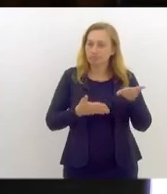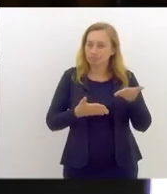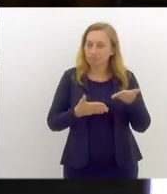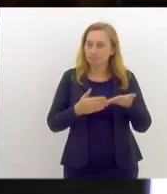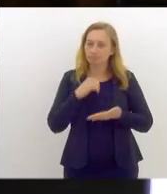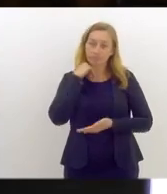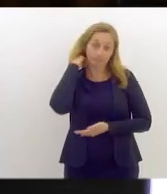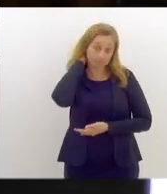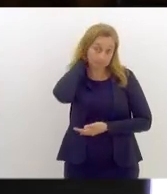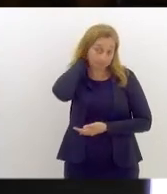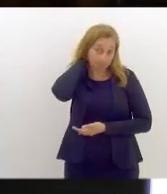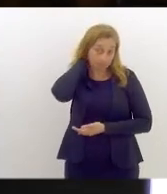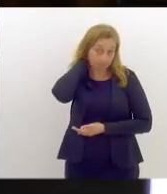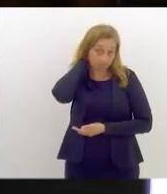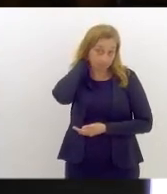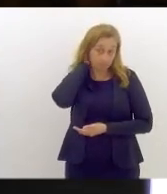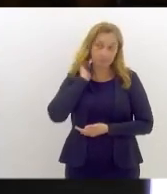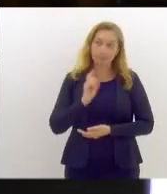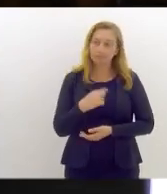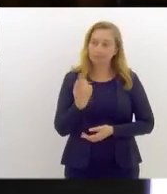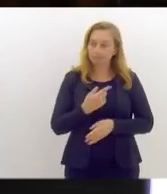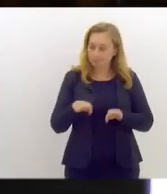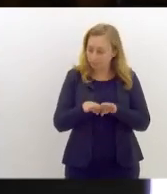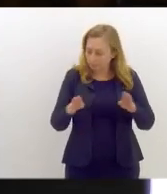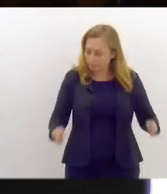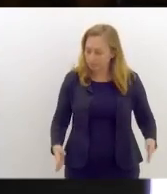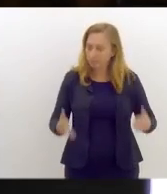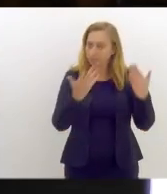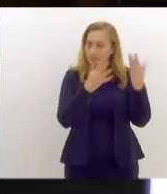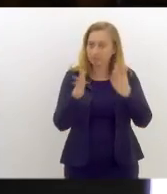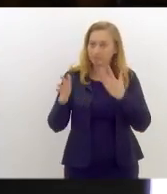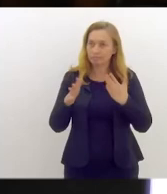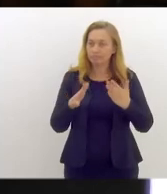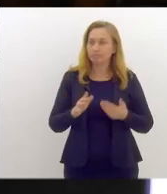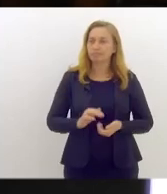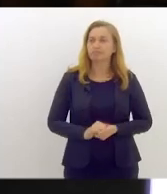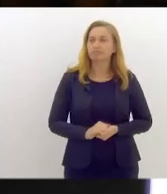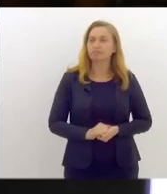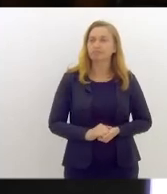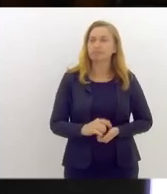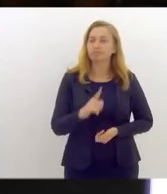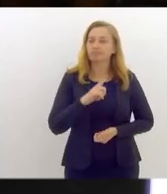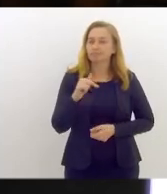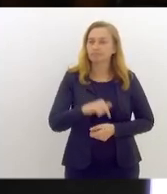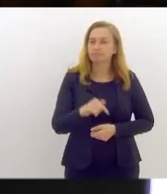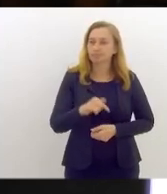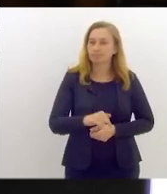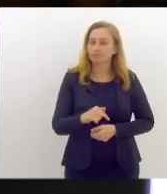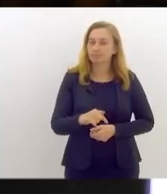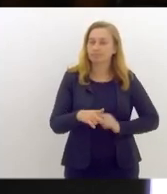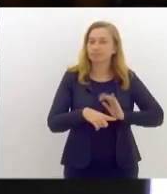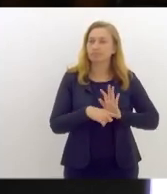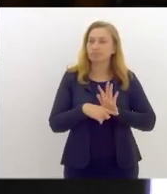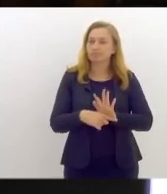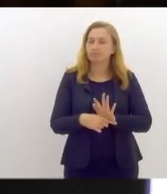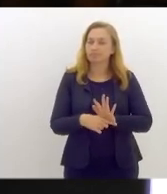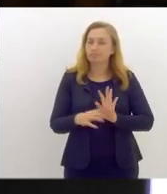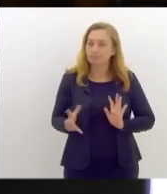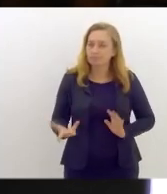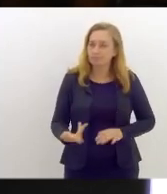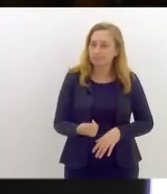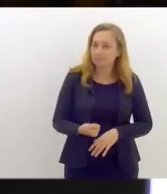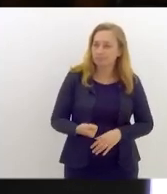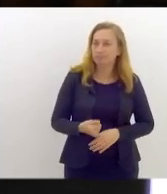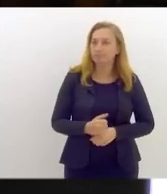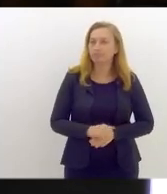e nós aqui da mesa aplaudimos e isso não foi à toa porque nós temos aqui uma assistência qualificada uma